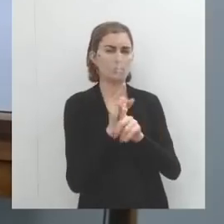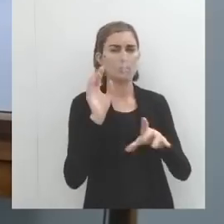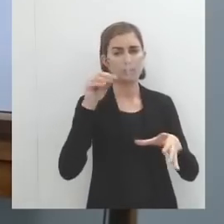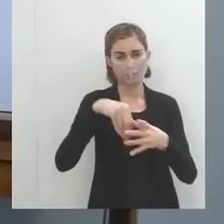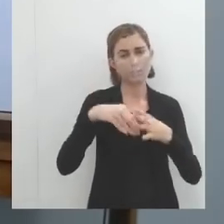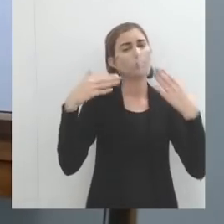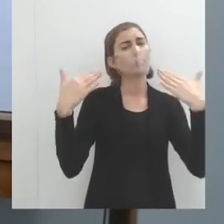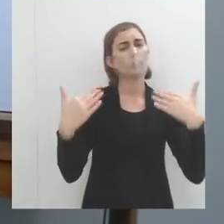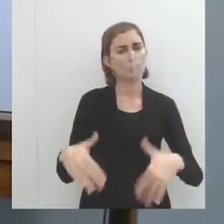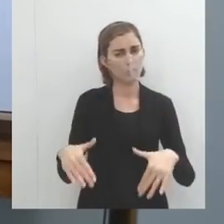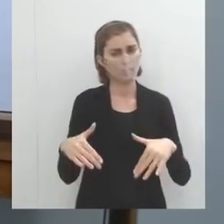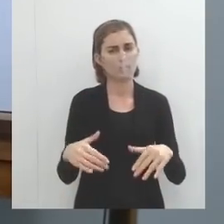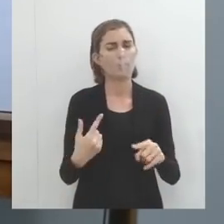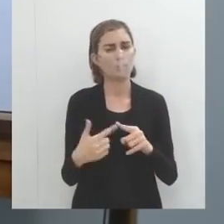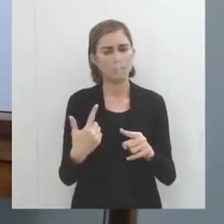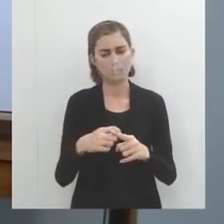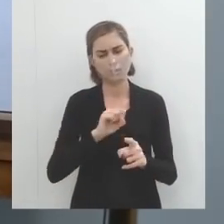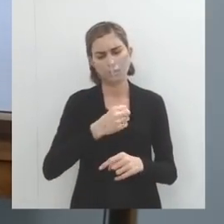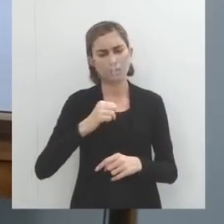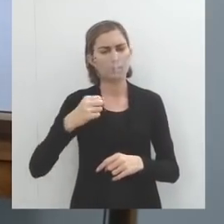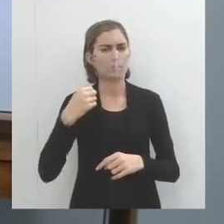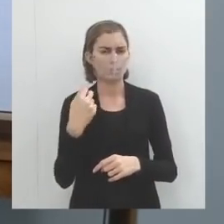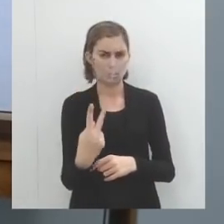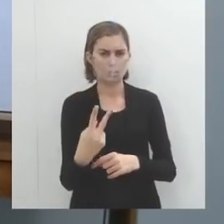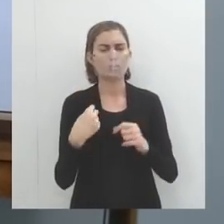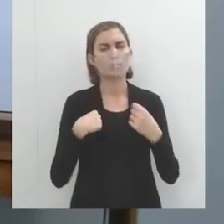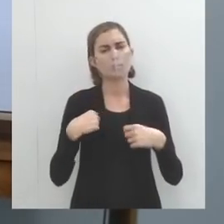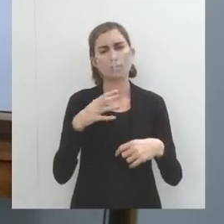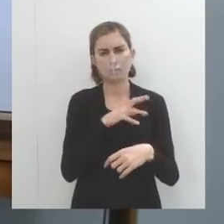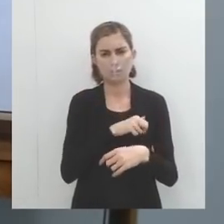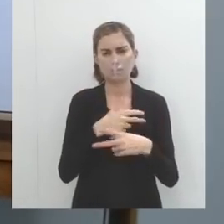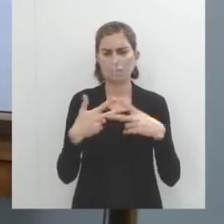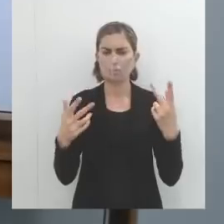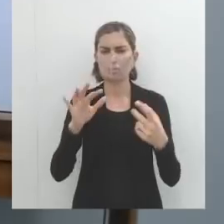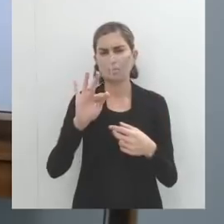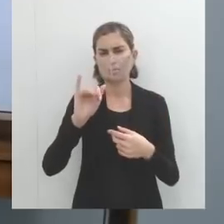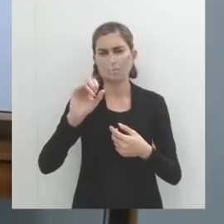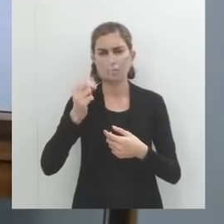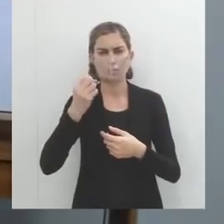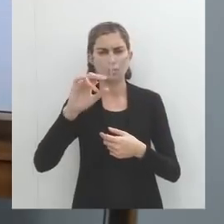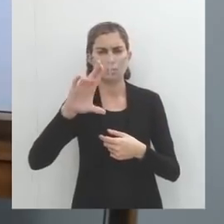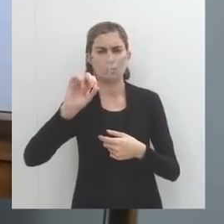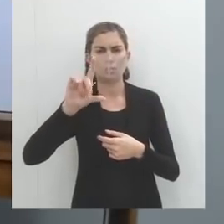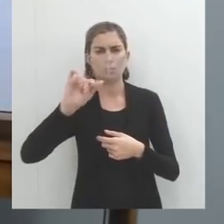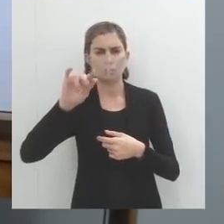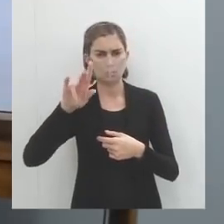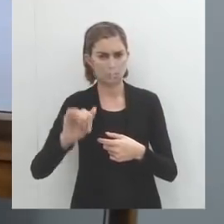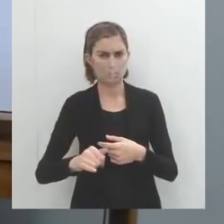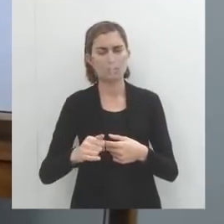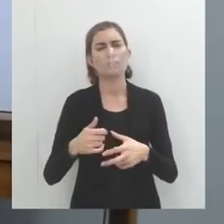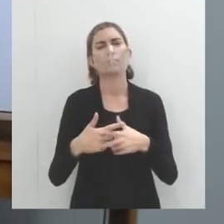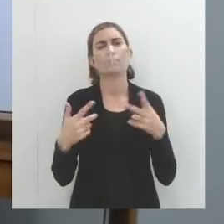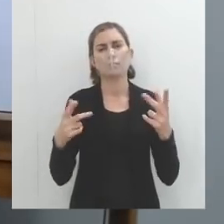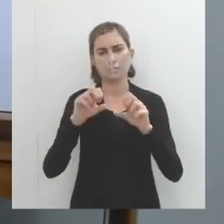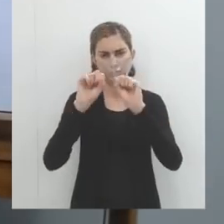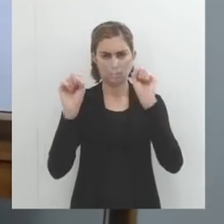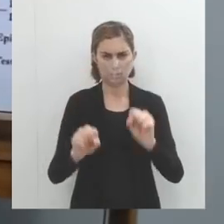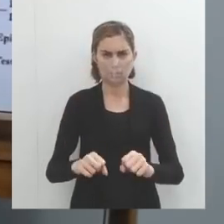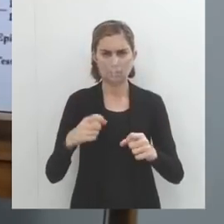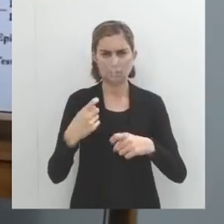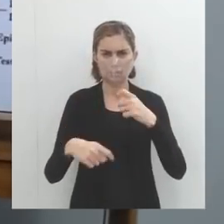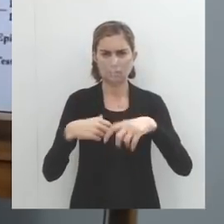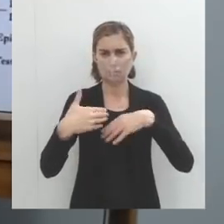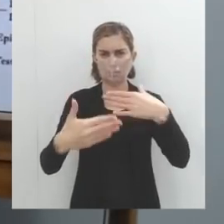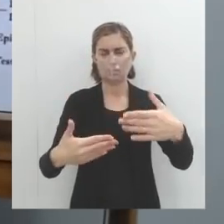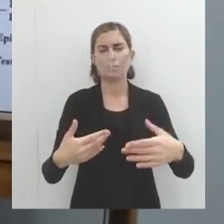da prova, porque o seriado 2 adora essas coisas de fisiologia, tá lá no programa, beleza? E assim, como a gente tá com esses sistemas